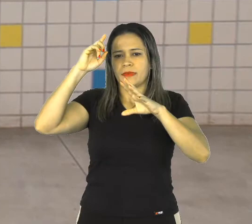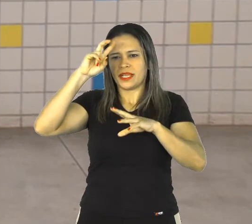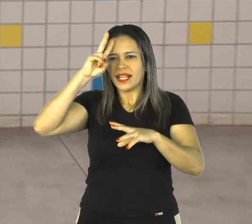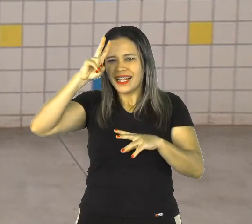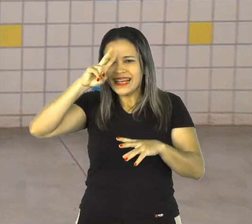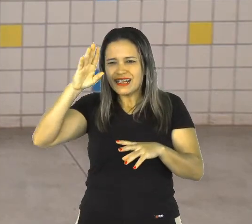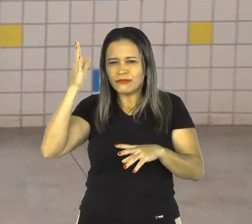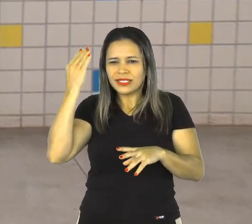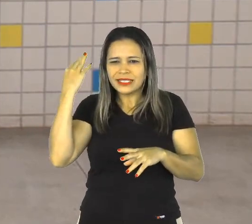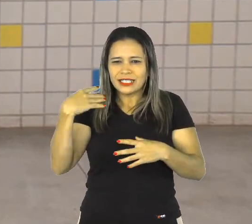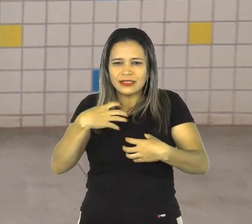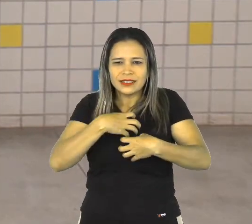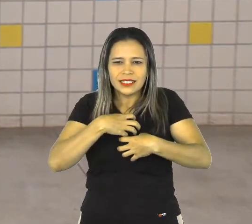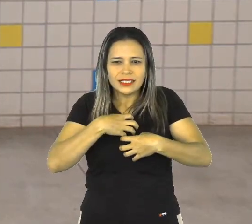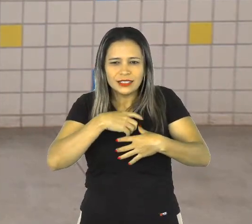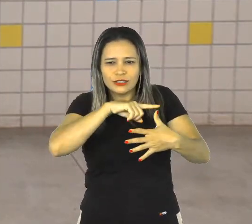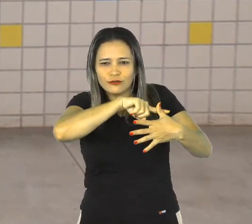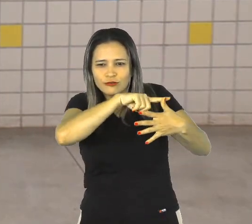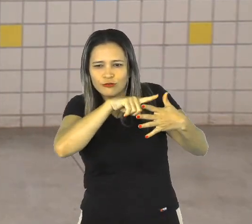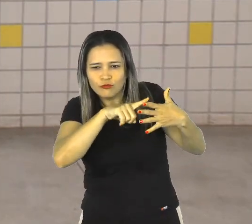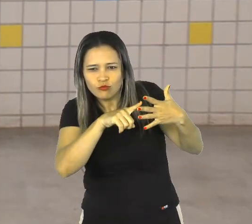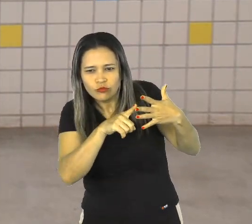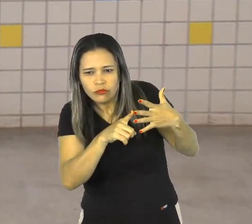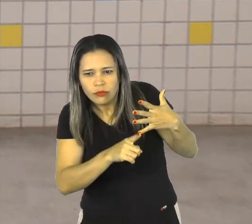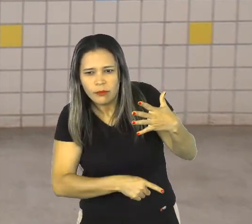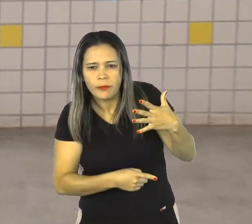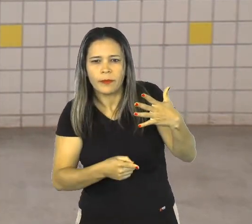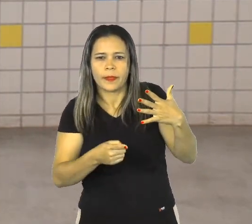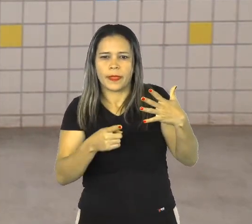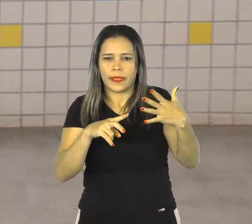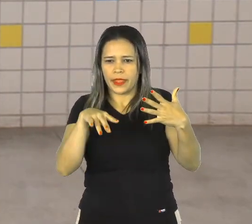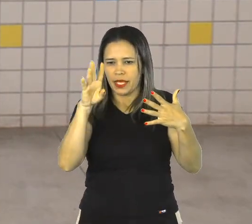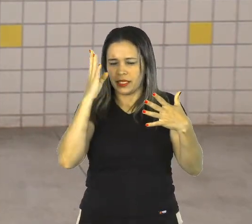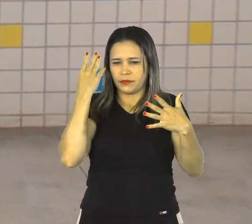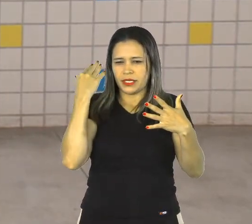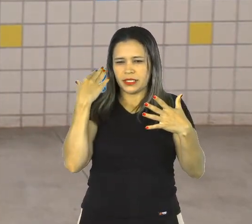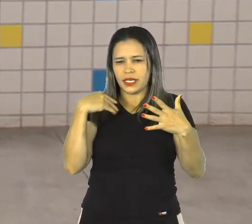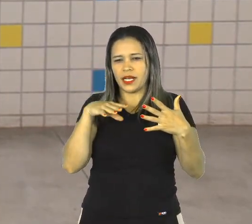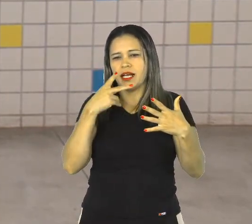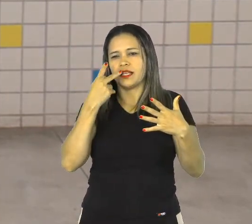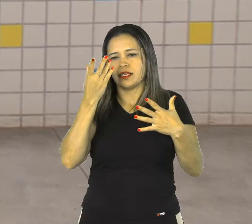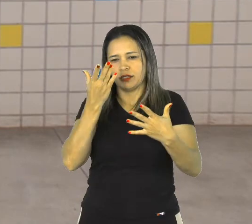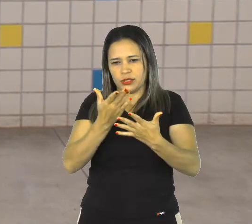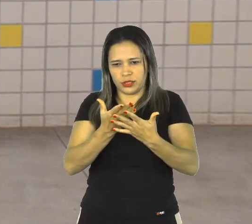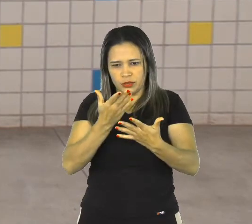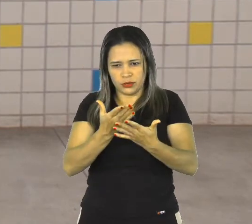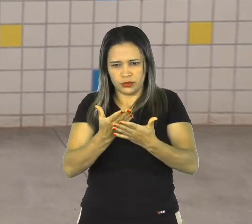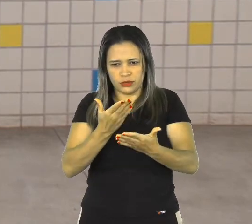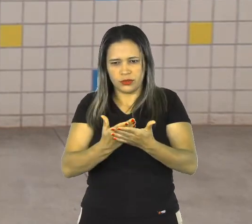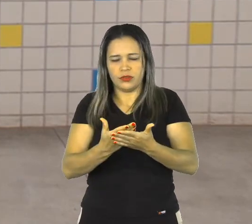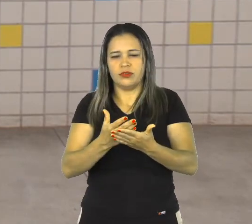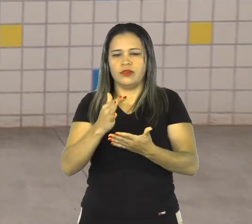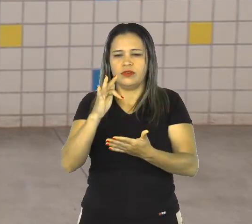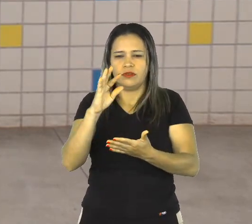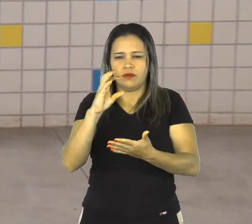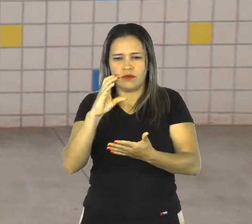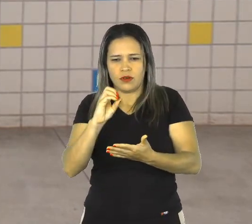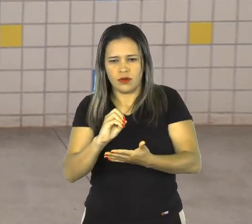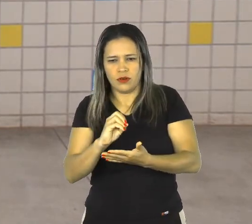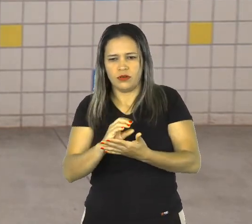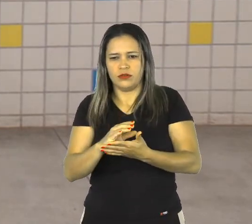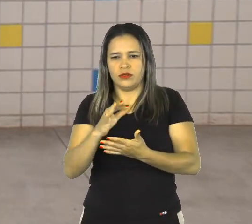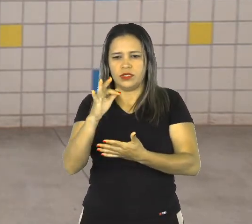órgãos, dos sentidos, dos fotorreceptores que a gente ouviu na aula passada, que